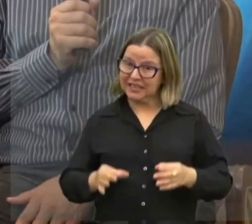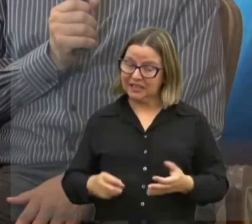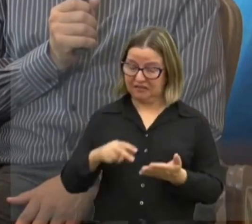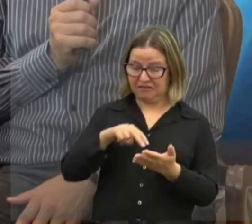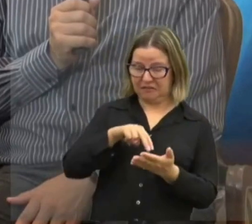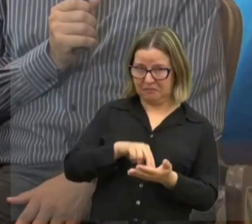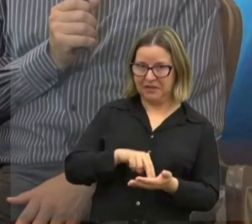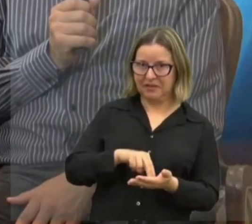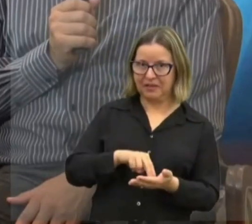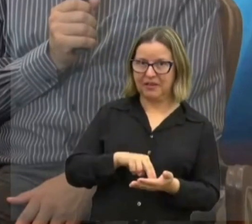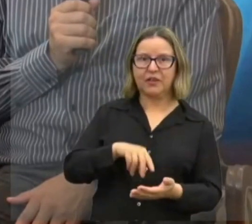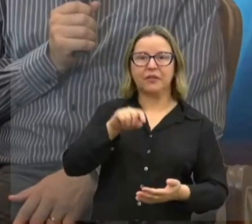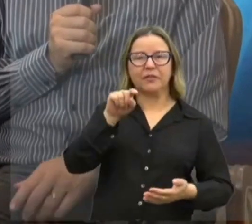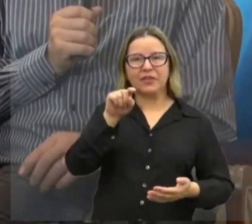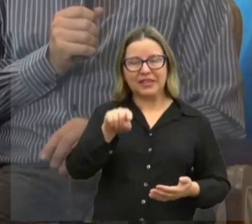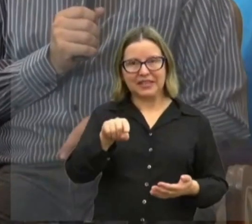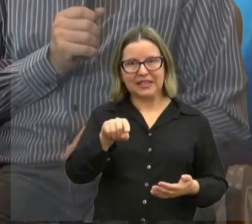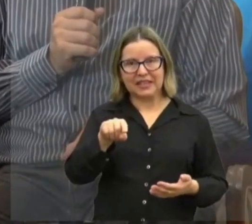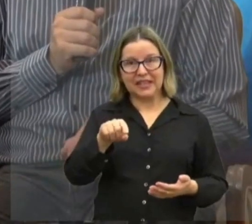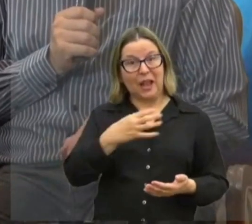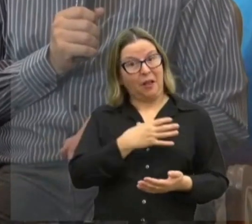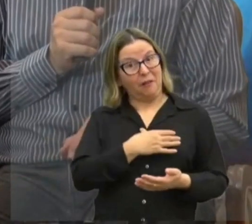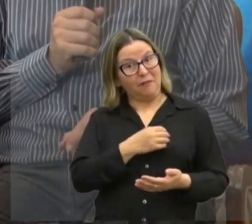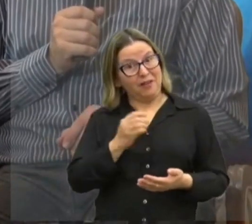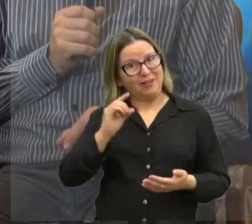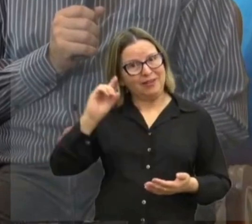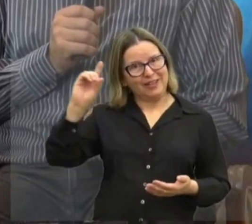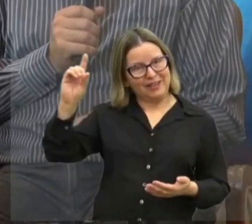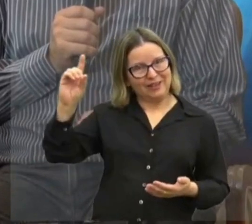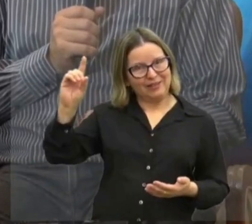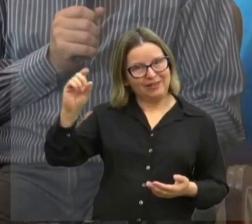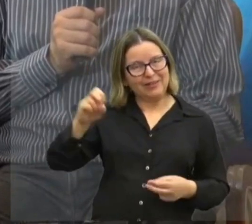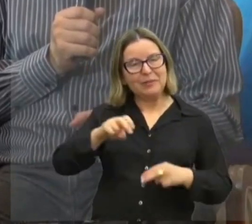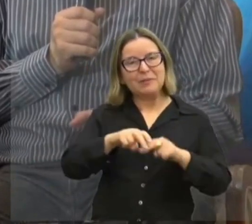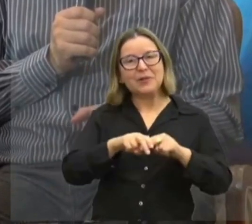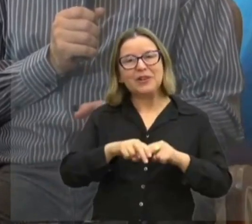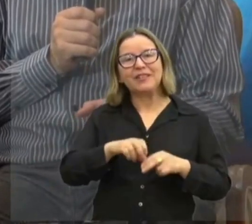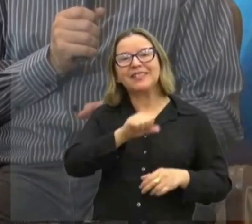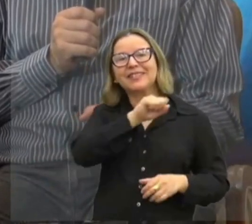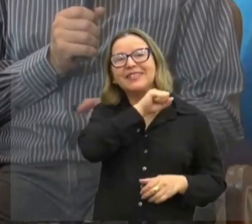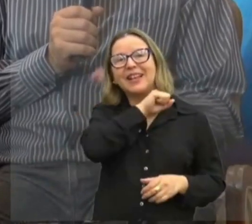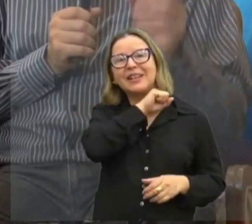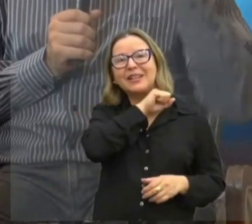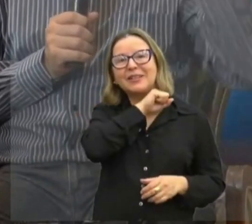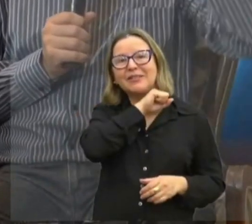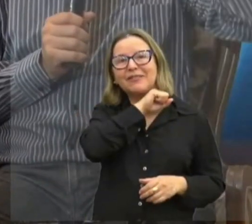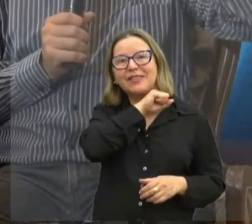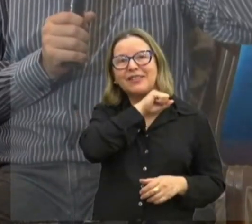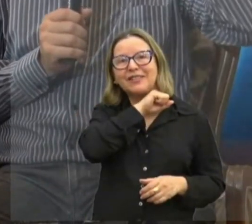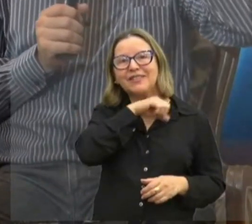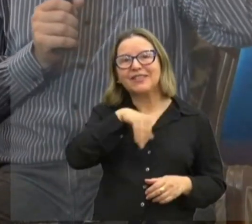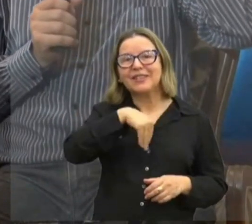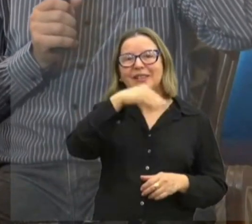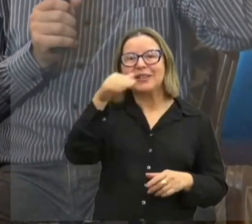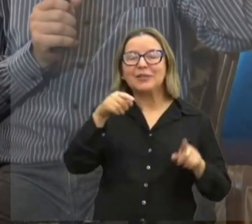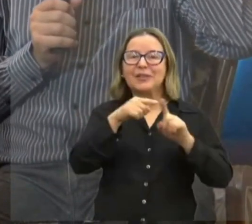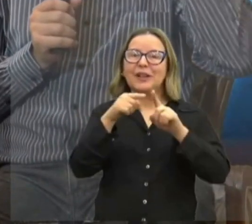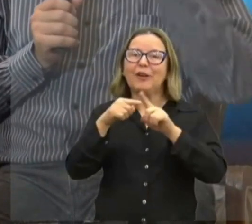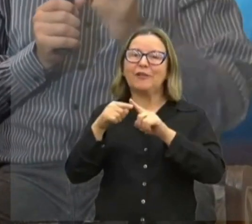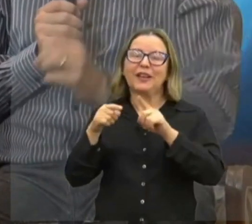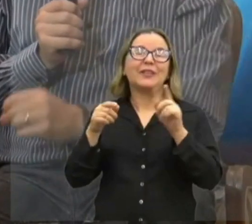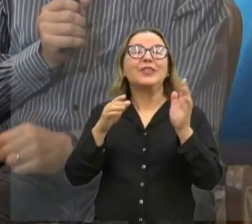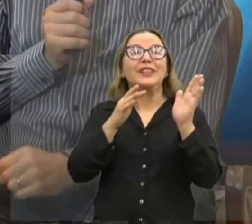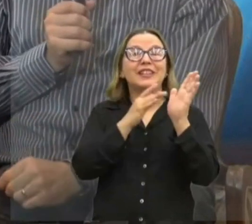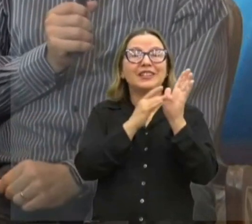convicção que você é um filho de Deus por conta do sacrifício que Jesus realizou